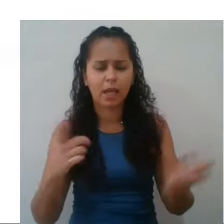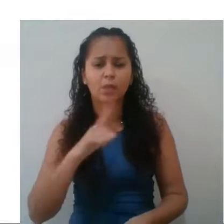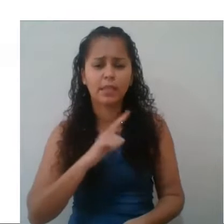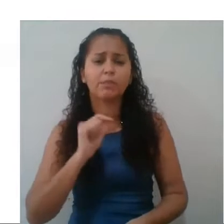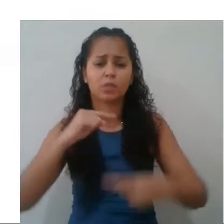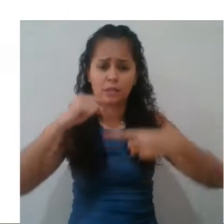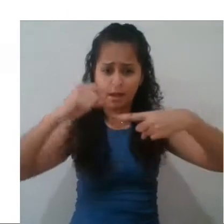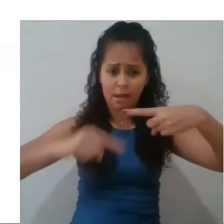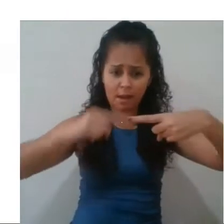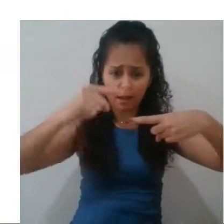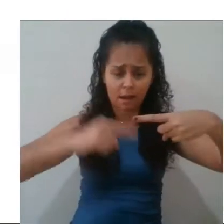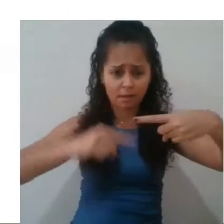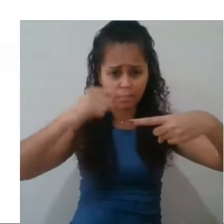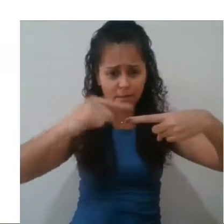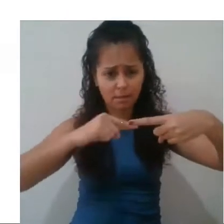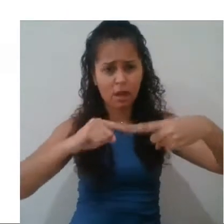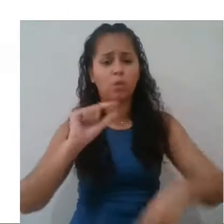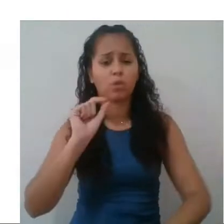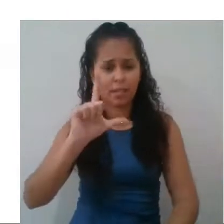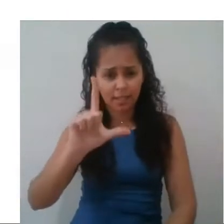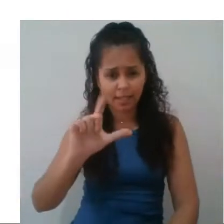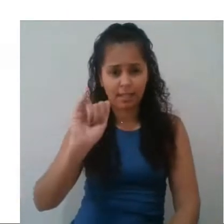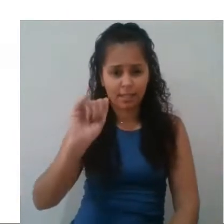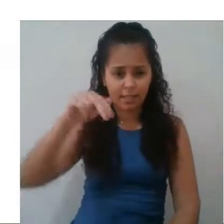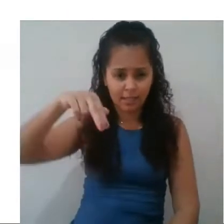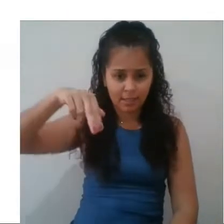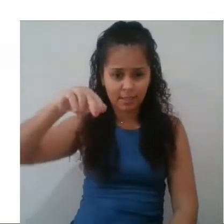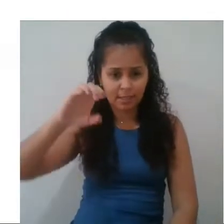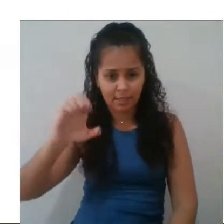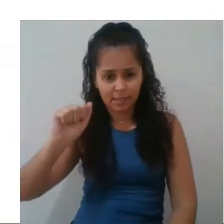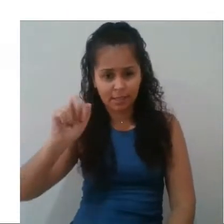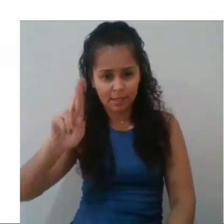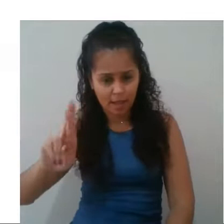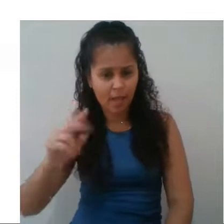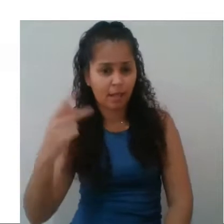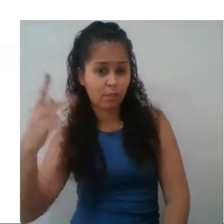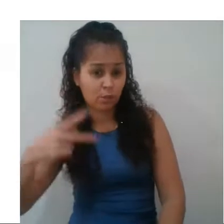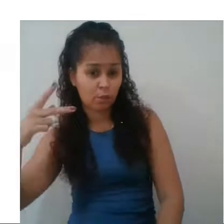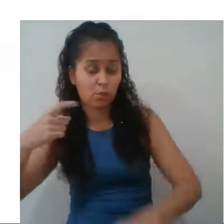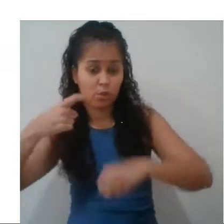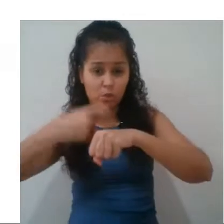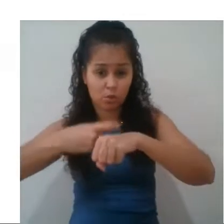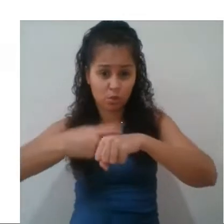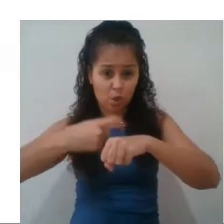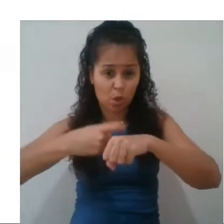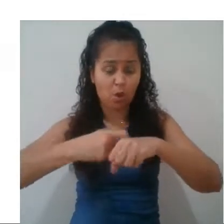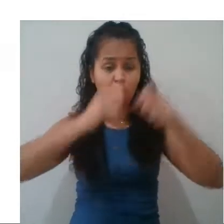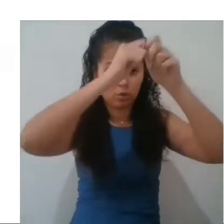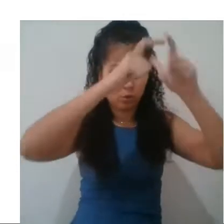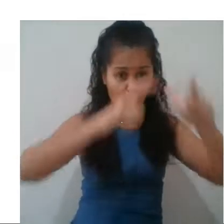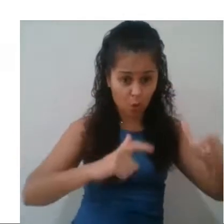teremos uma razão entre os elementos lineares desses dois sólidos. No caso do cone menor com o